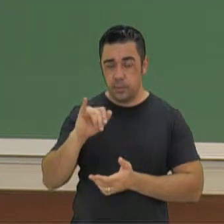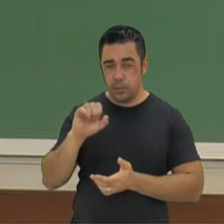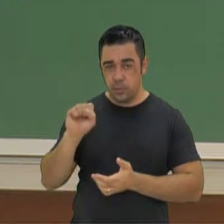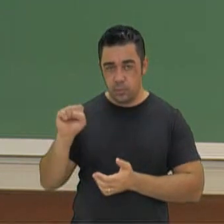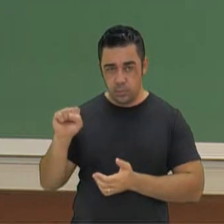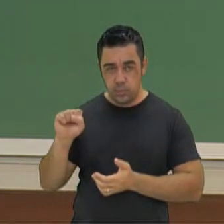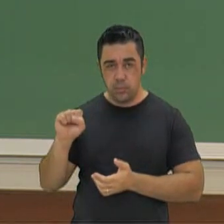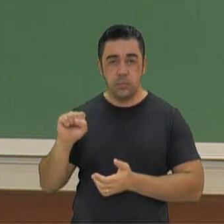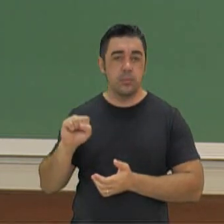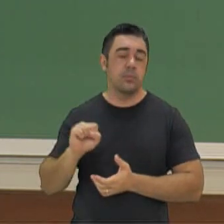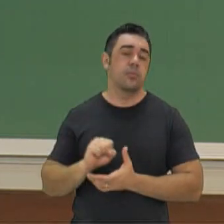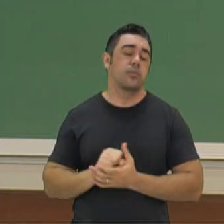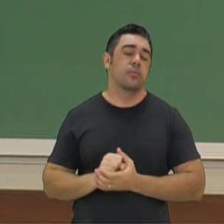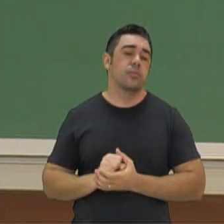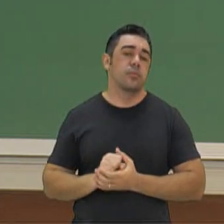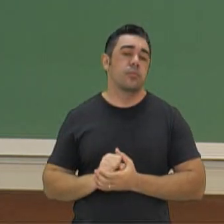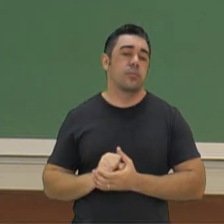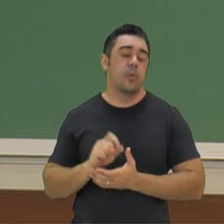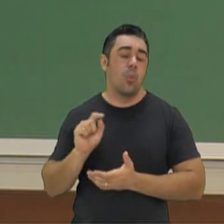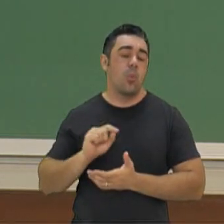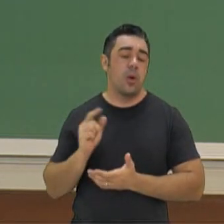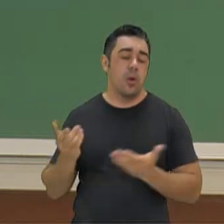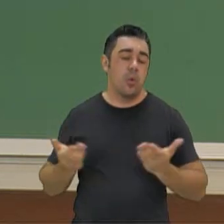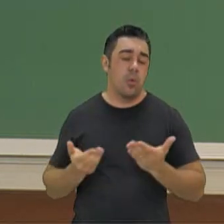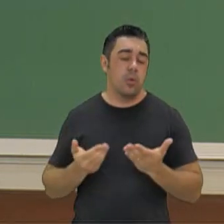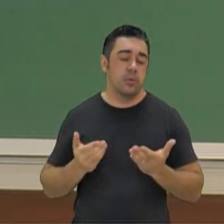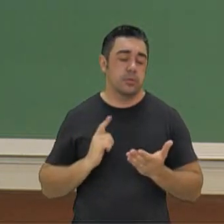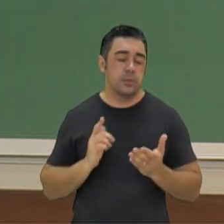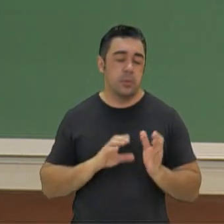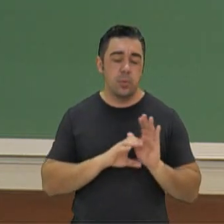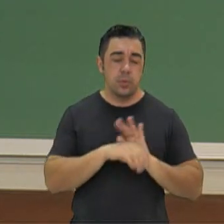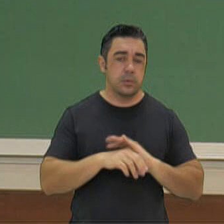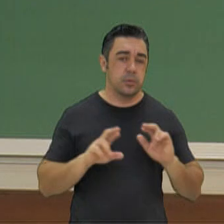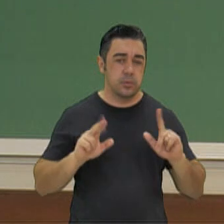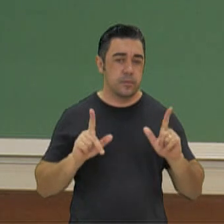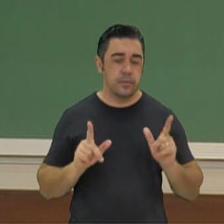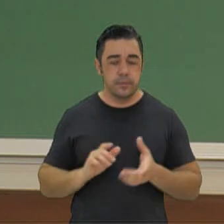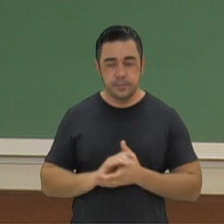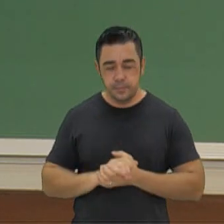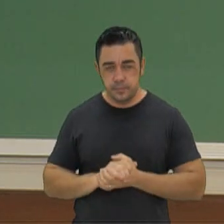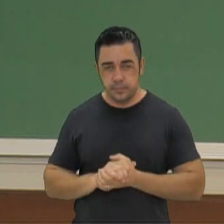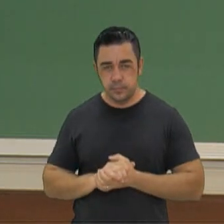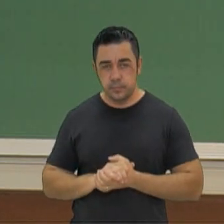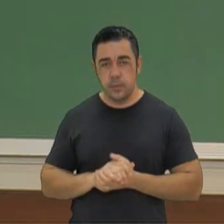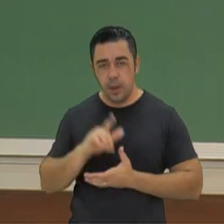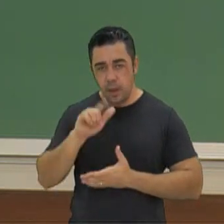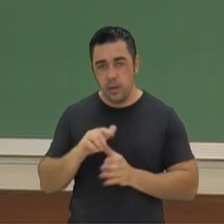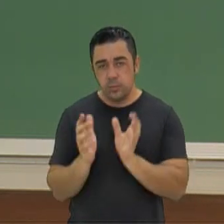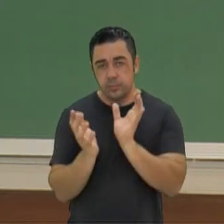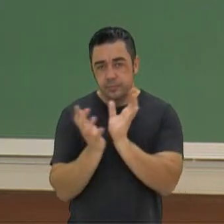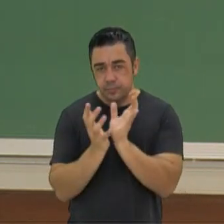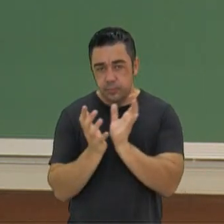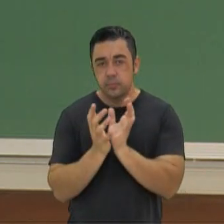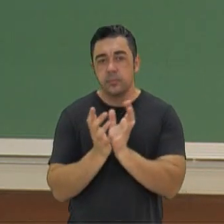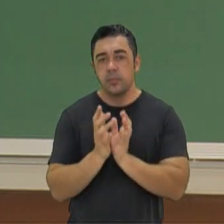dentro da classificação biológica atual que ele recebe uma classificação específica aí. Ele é um grupo